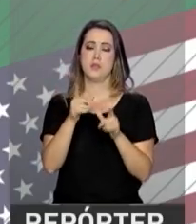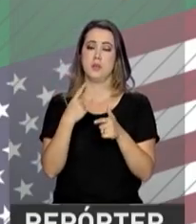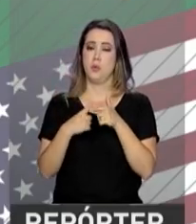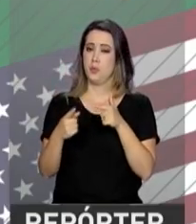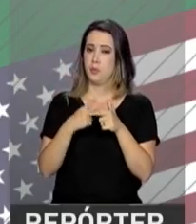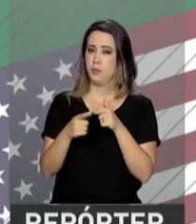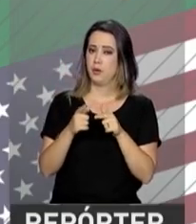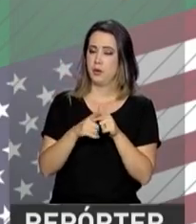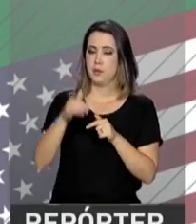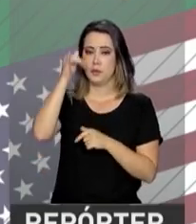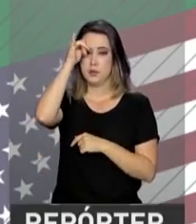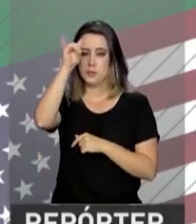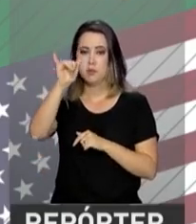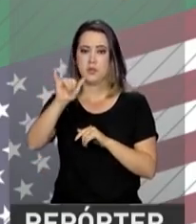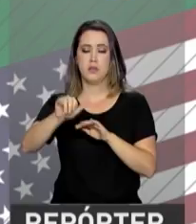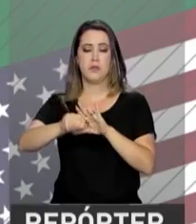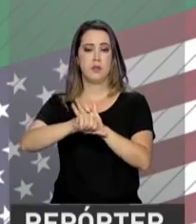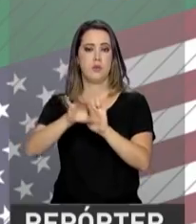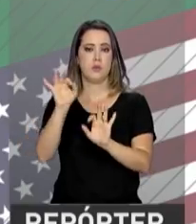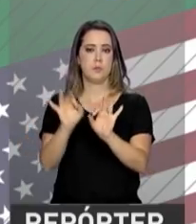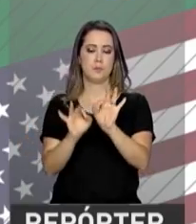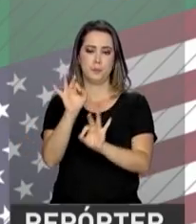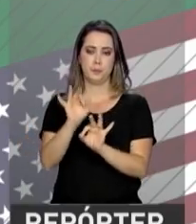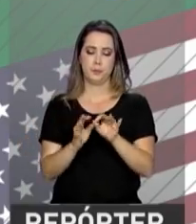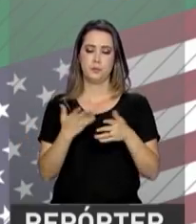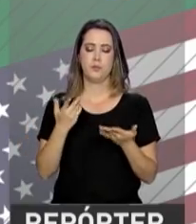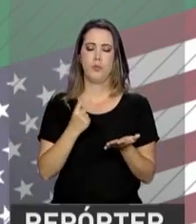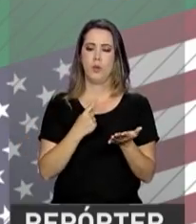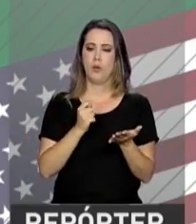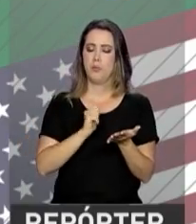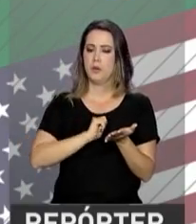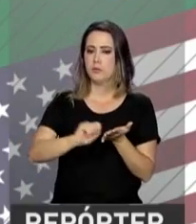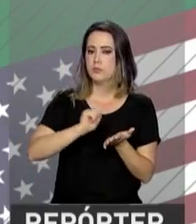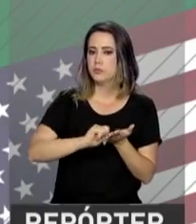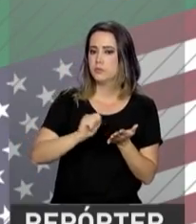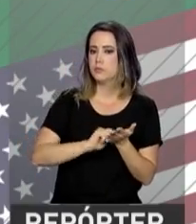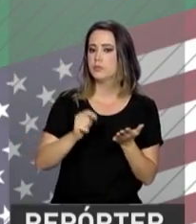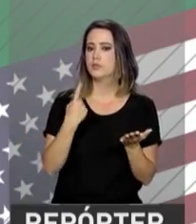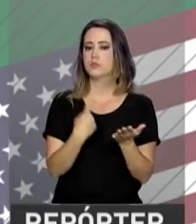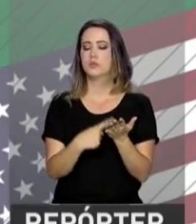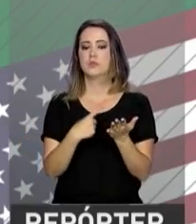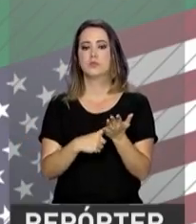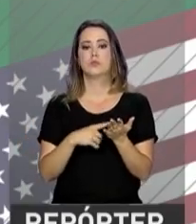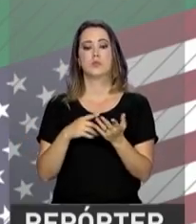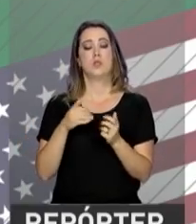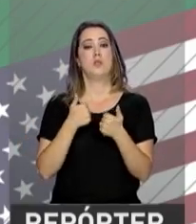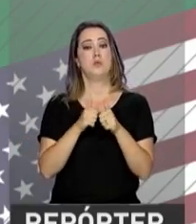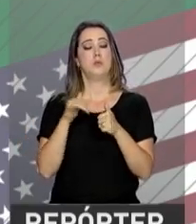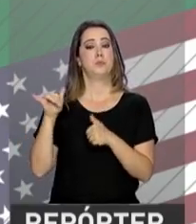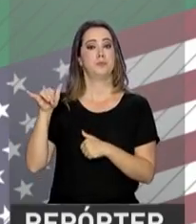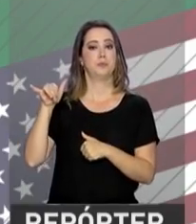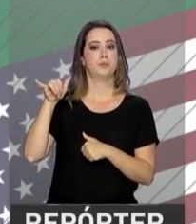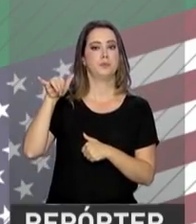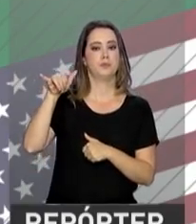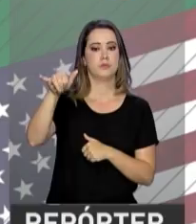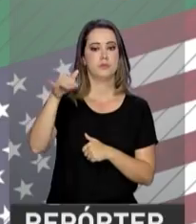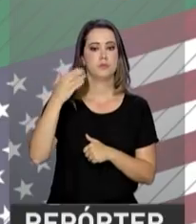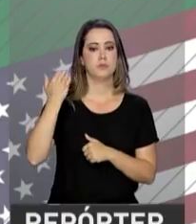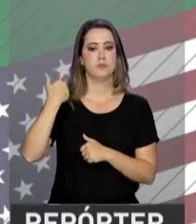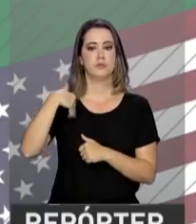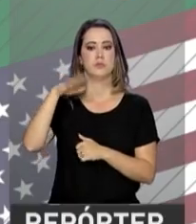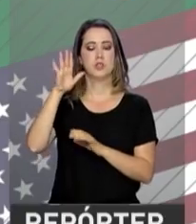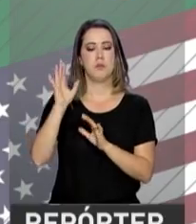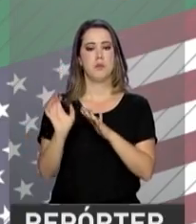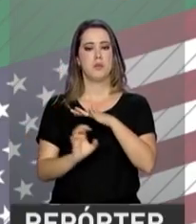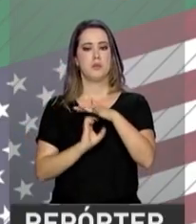questões de combate ao crime organizado. Foi assinado ainda um acordo sobre transporte aéreo, que vai permitir maior